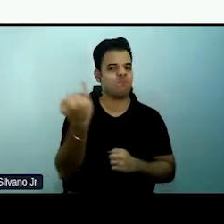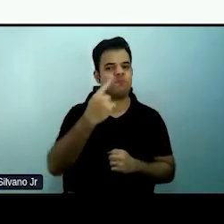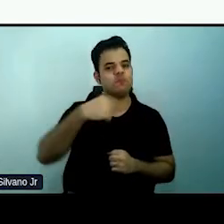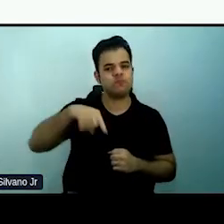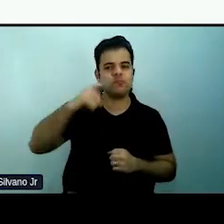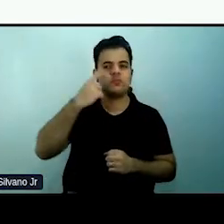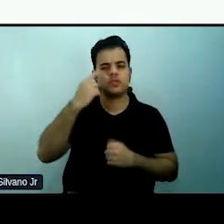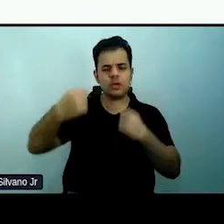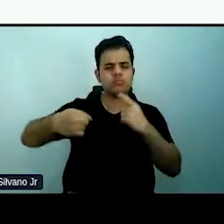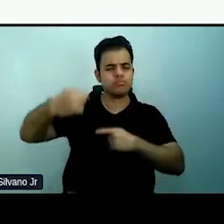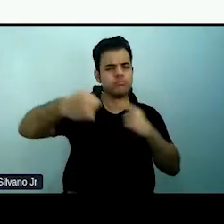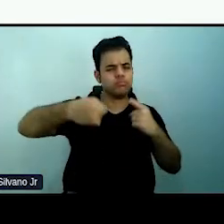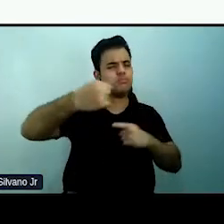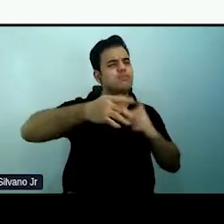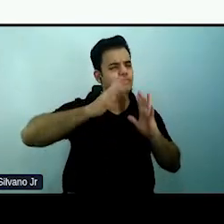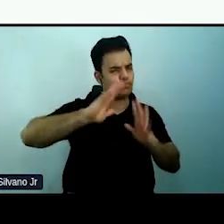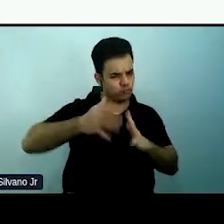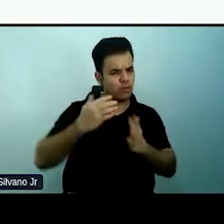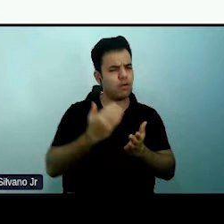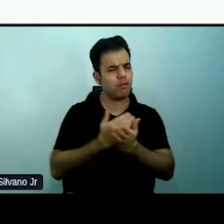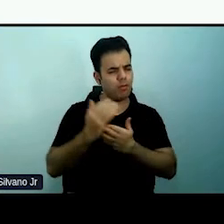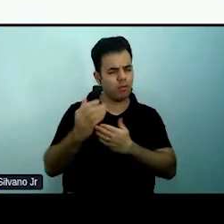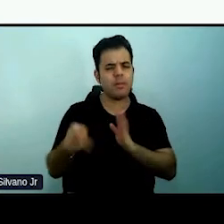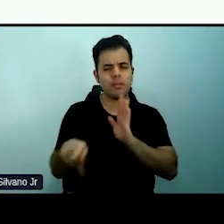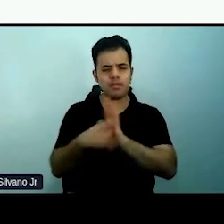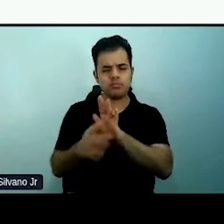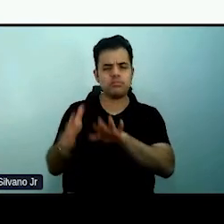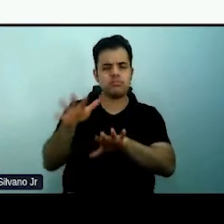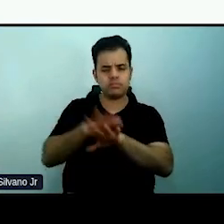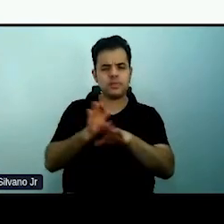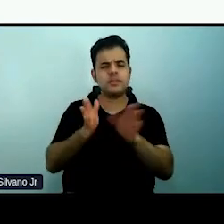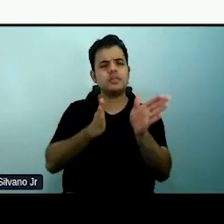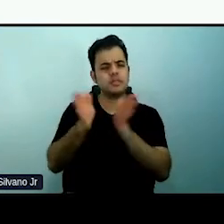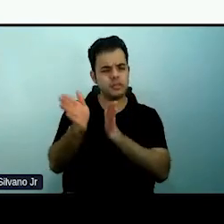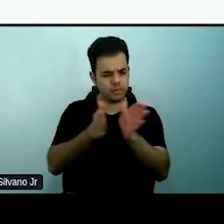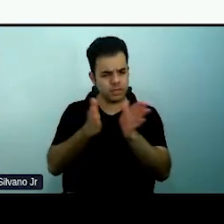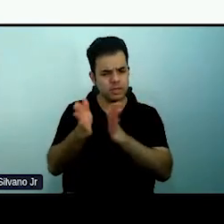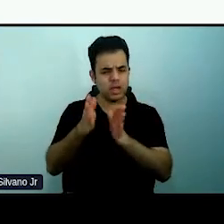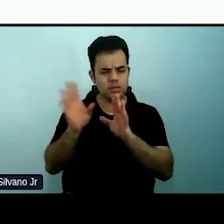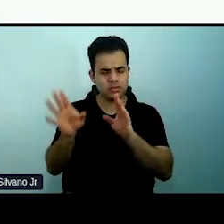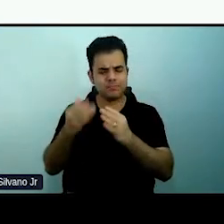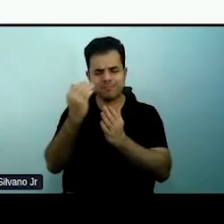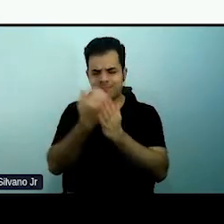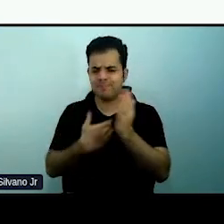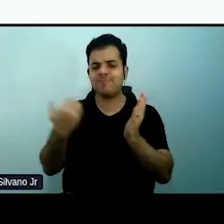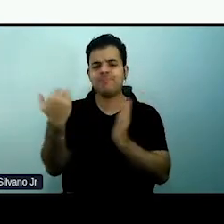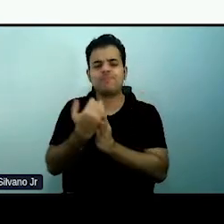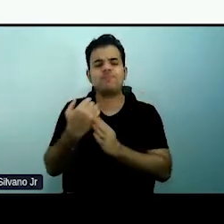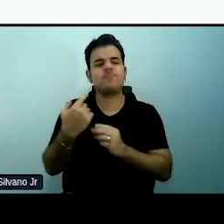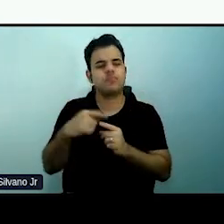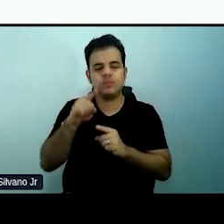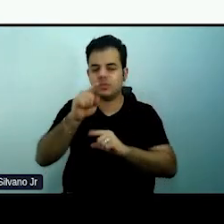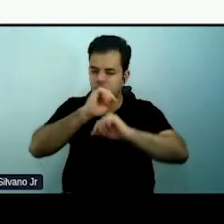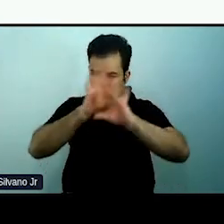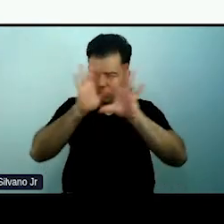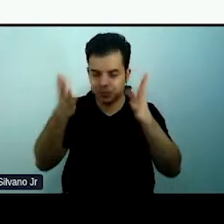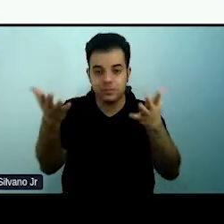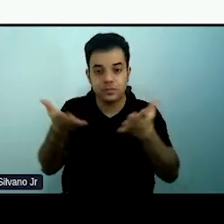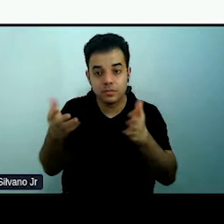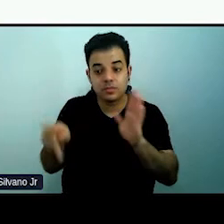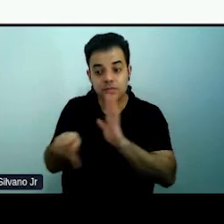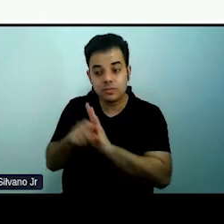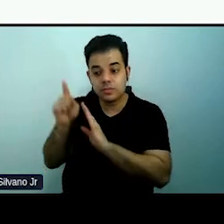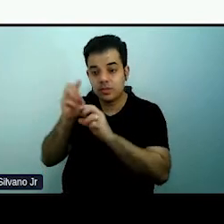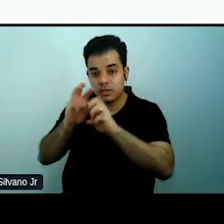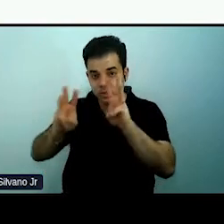está discutindo sobre isso também, implementar a questão de acessibilidade, porque, assim, né, para vocês entenderem, hoje lá na